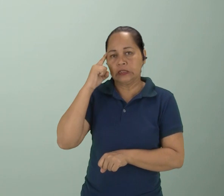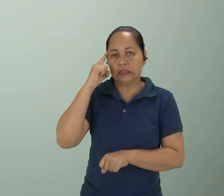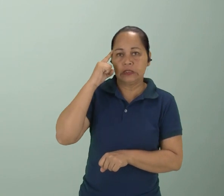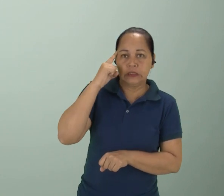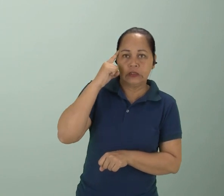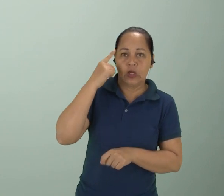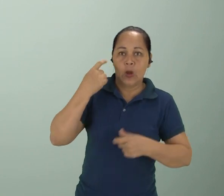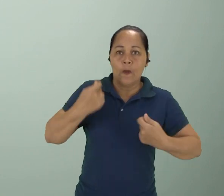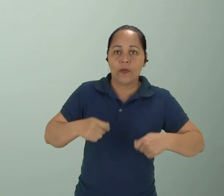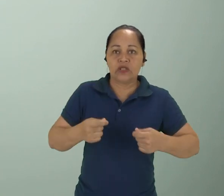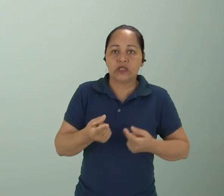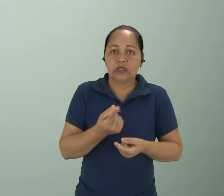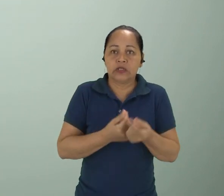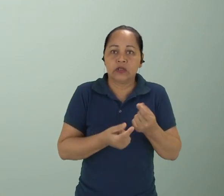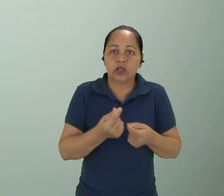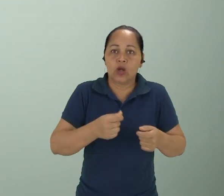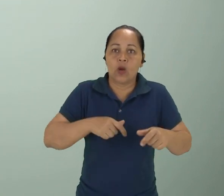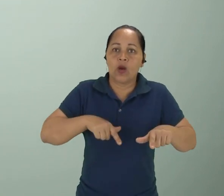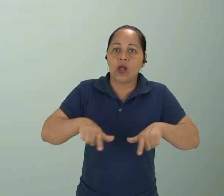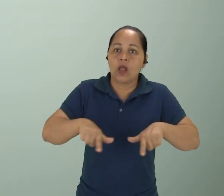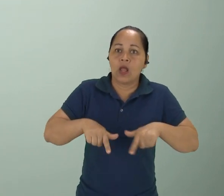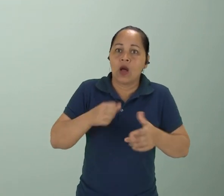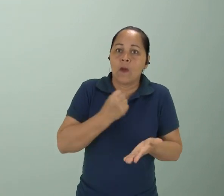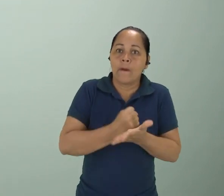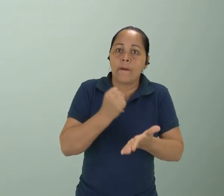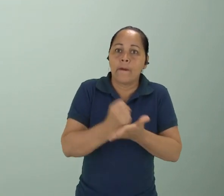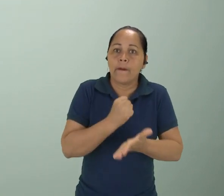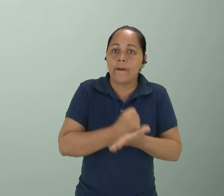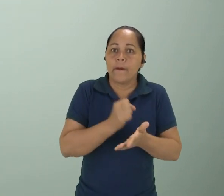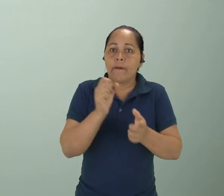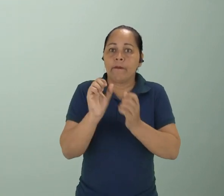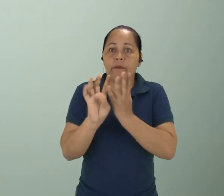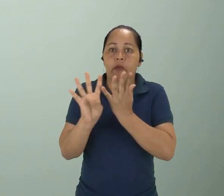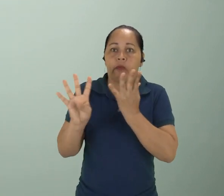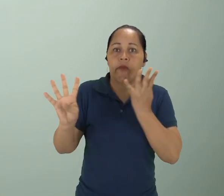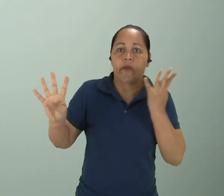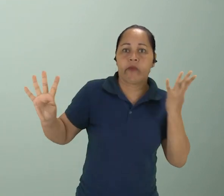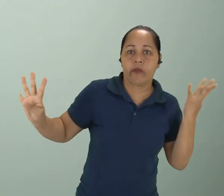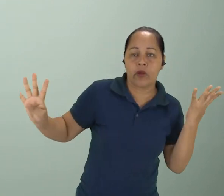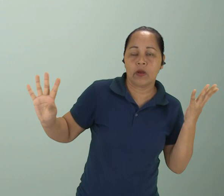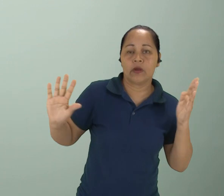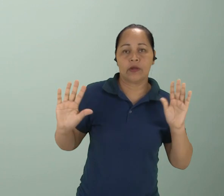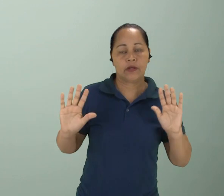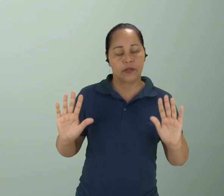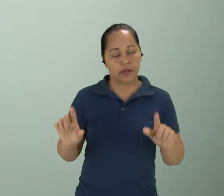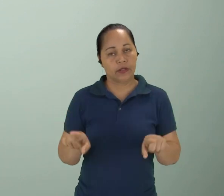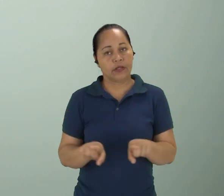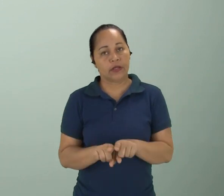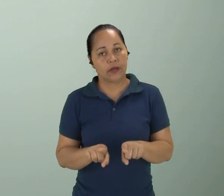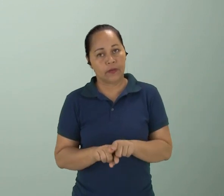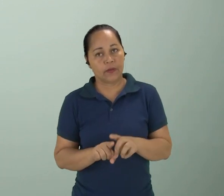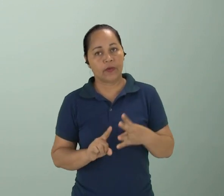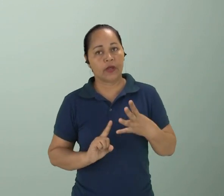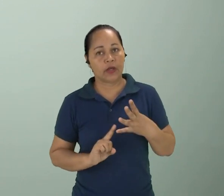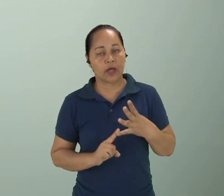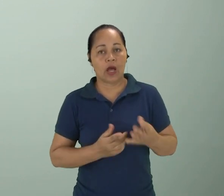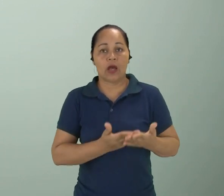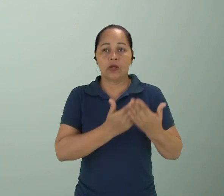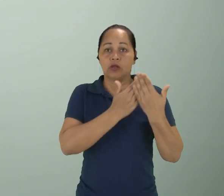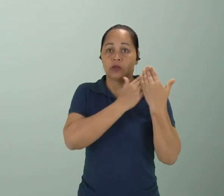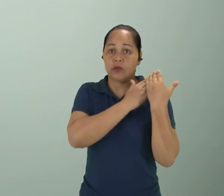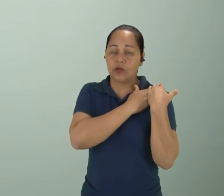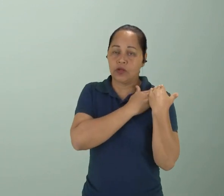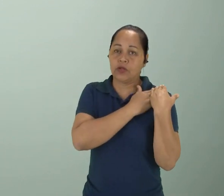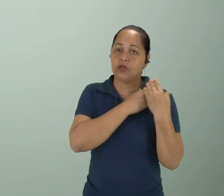da necessidade econômica emprego gente traz emprego para o nosso estado e ao mesmo tempo a responsabilidade